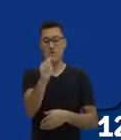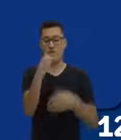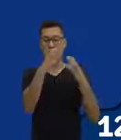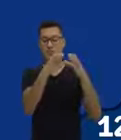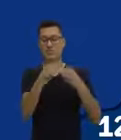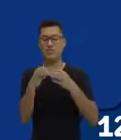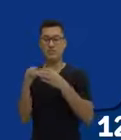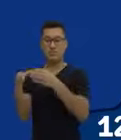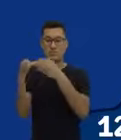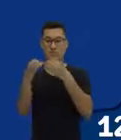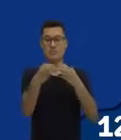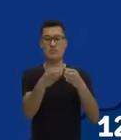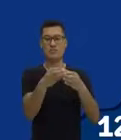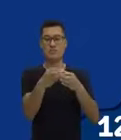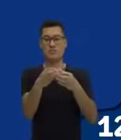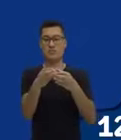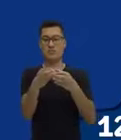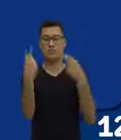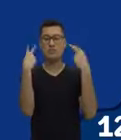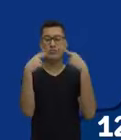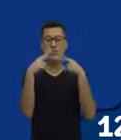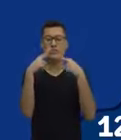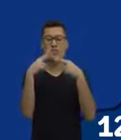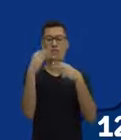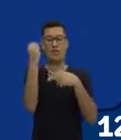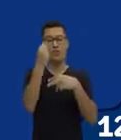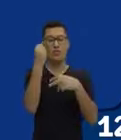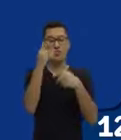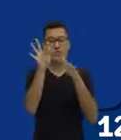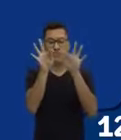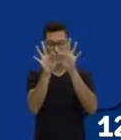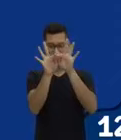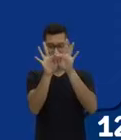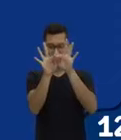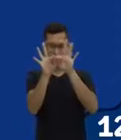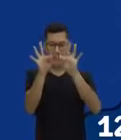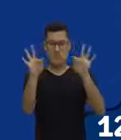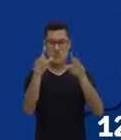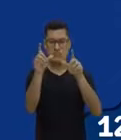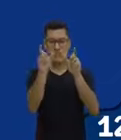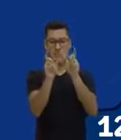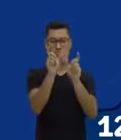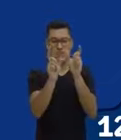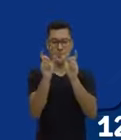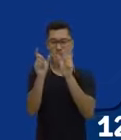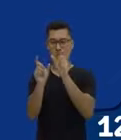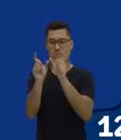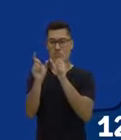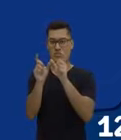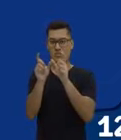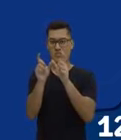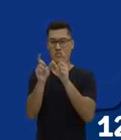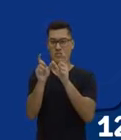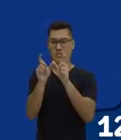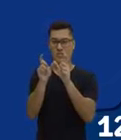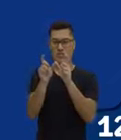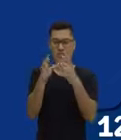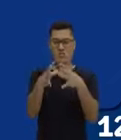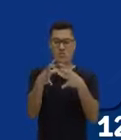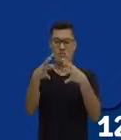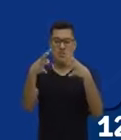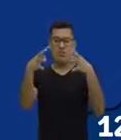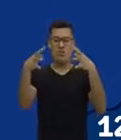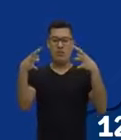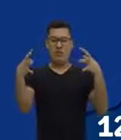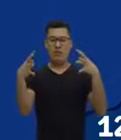cada. Toda vez que vier isso aqui, num problema de função afim, provavelmente, na maioria dos casos,